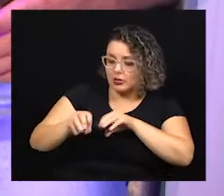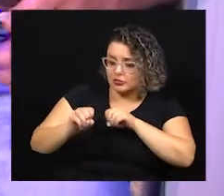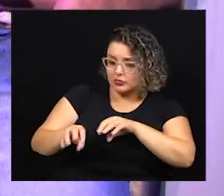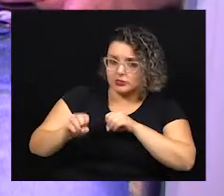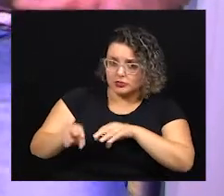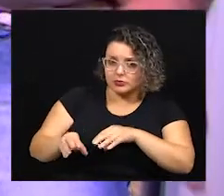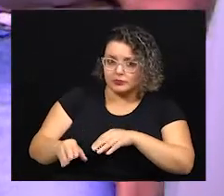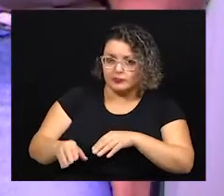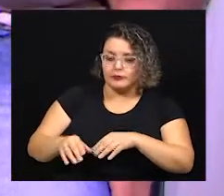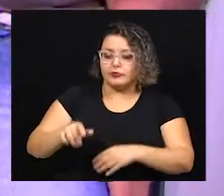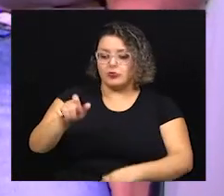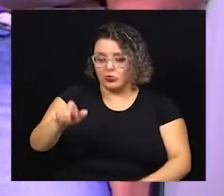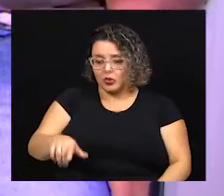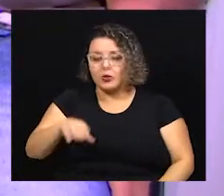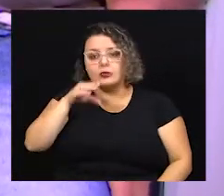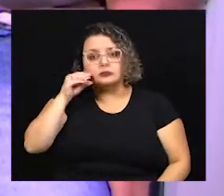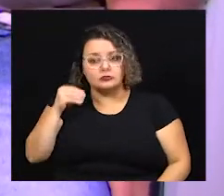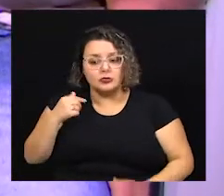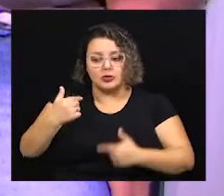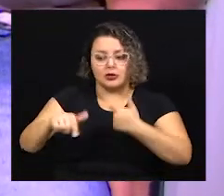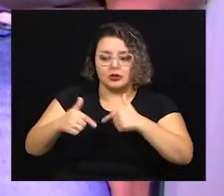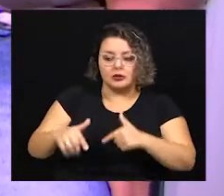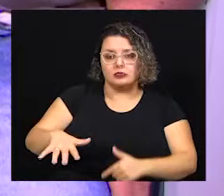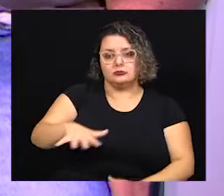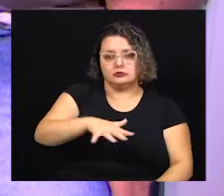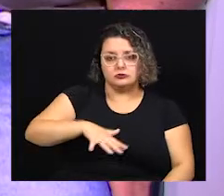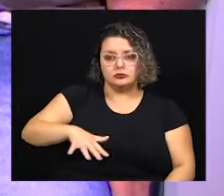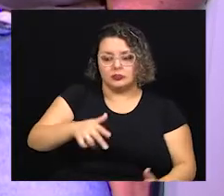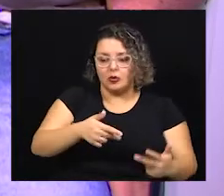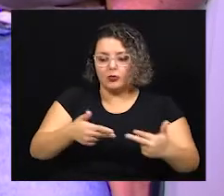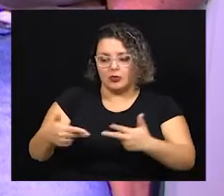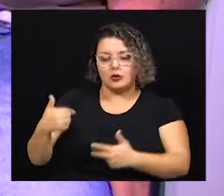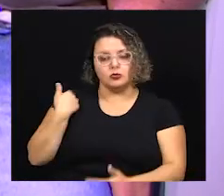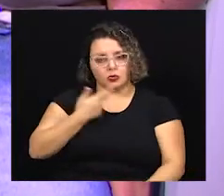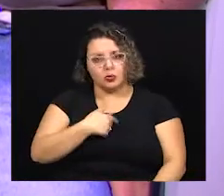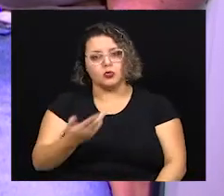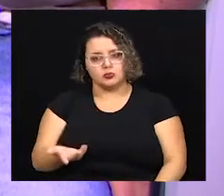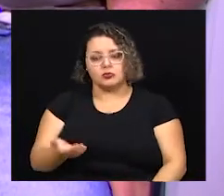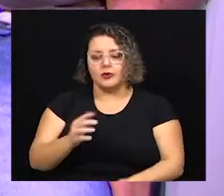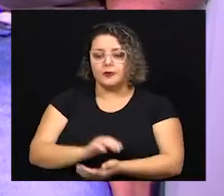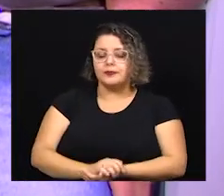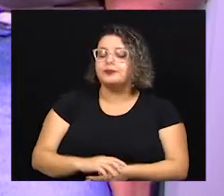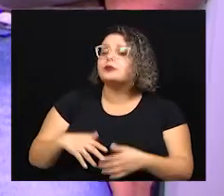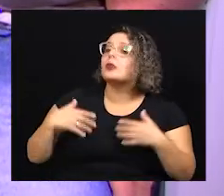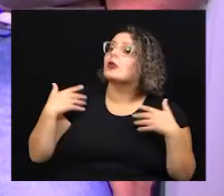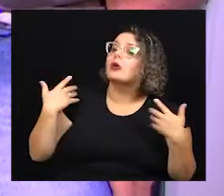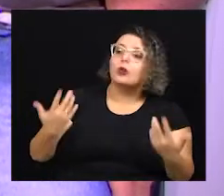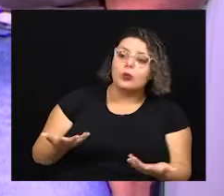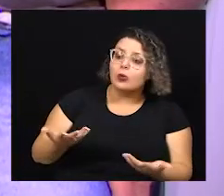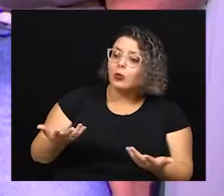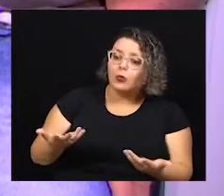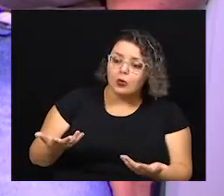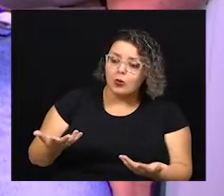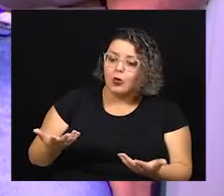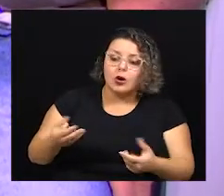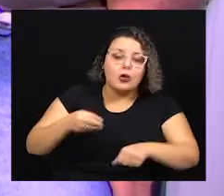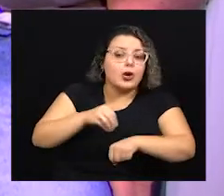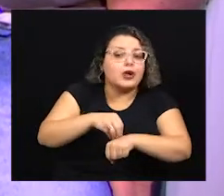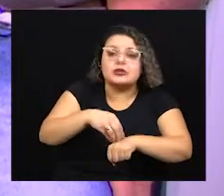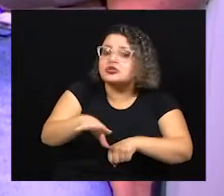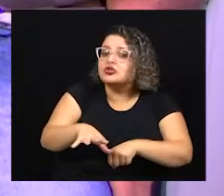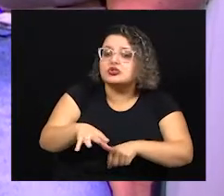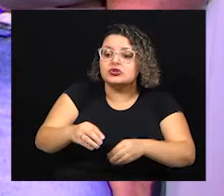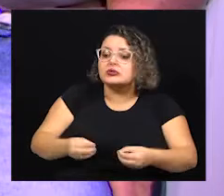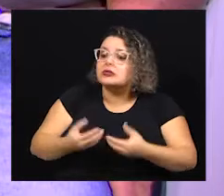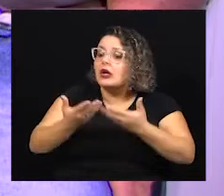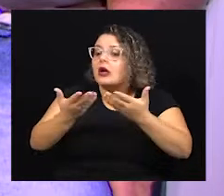o funcionário a trabalhar na nossa no padrão, né? No nosso padrão, exatamente. Qual a dica que você dá,